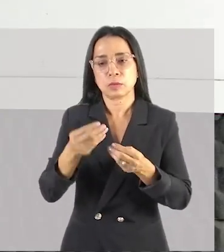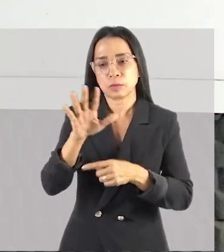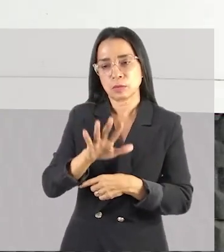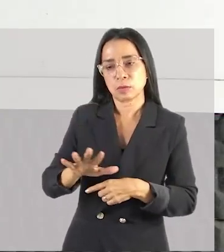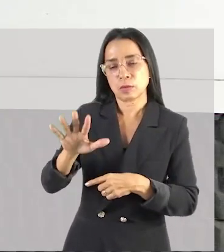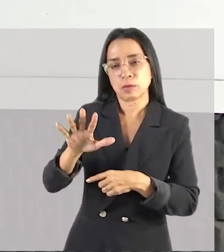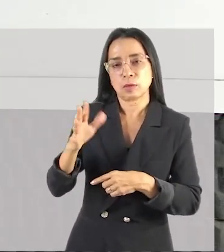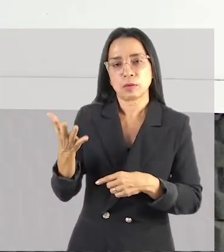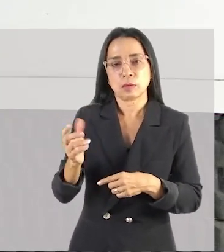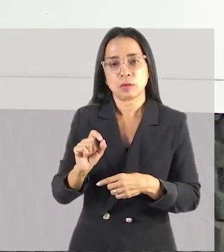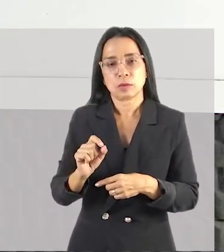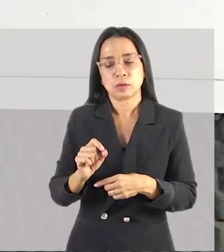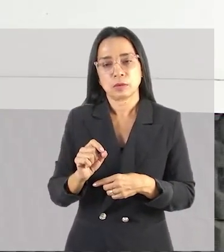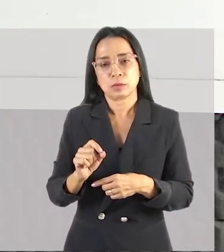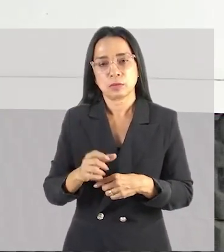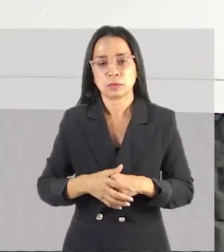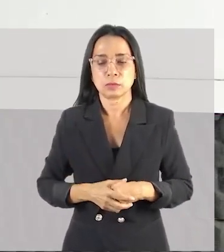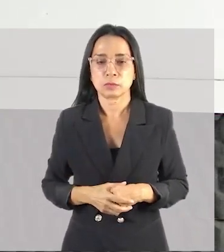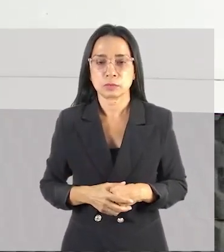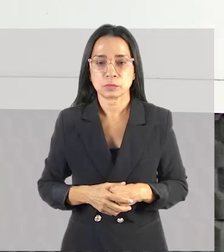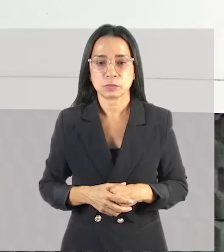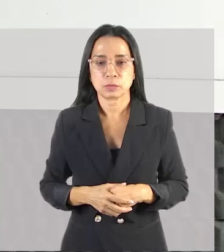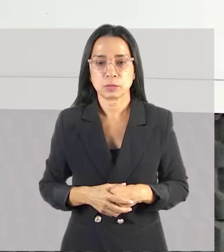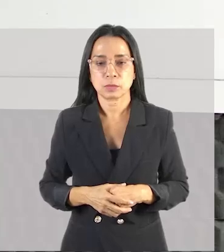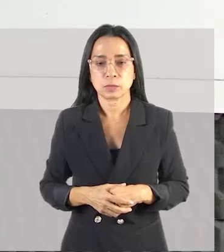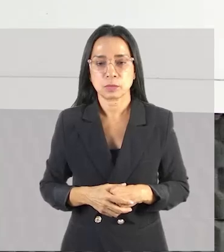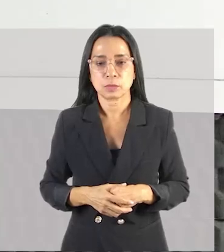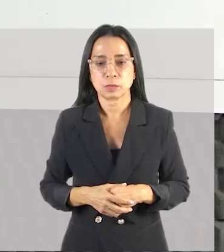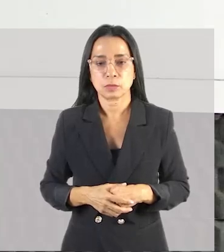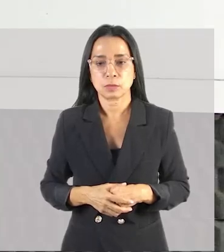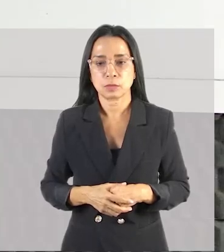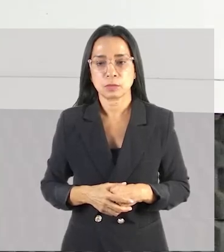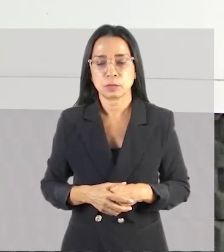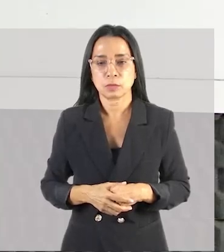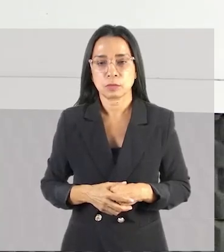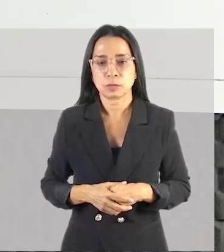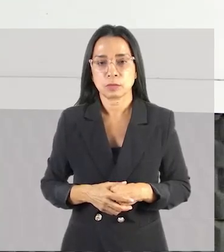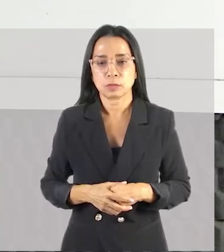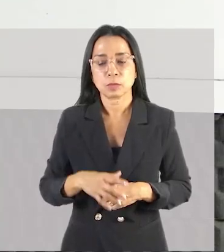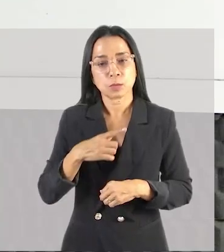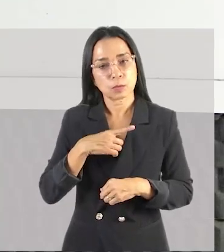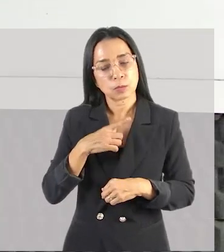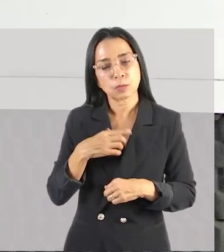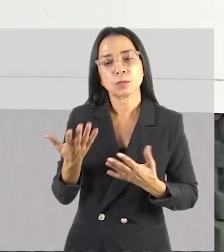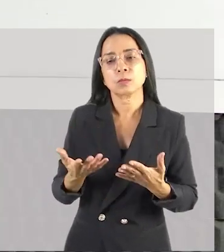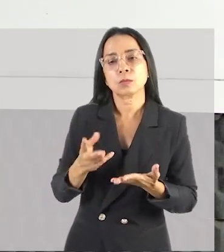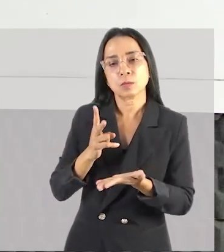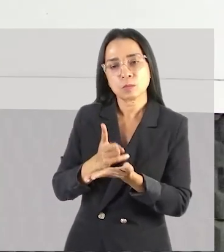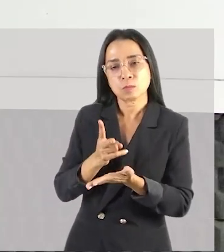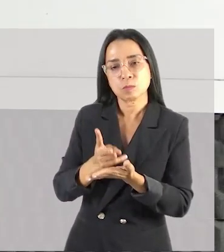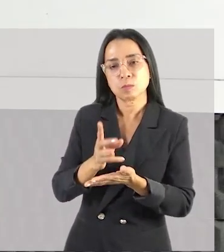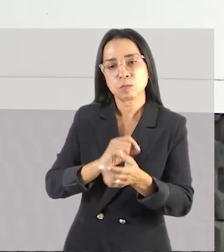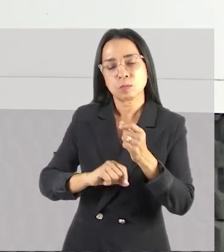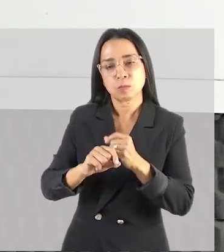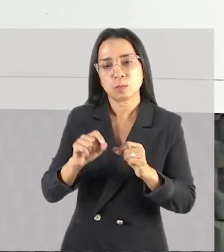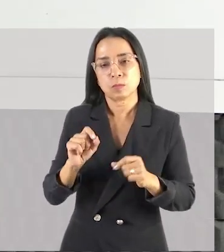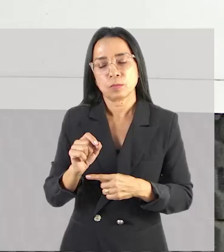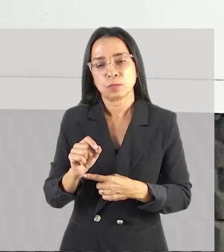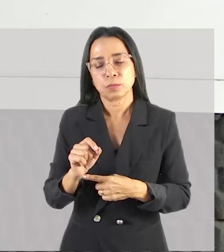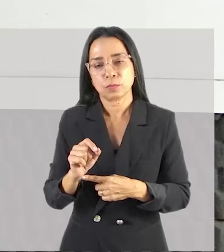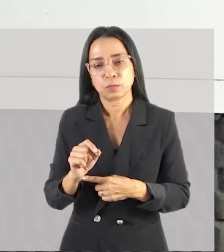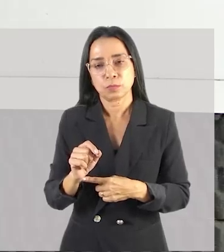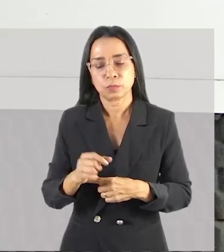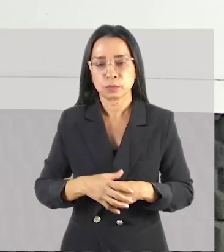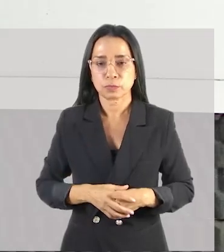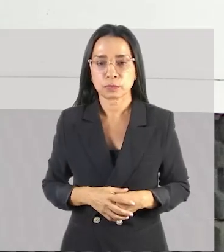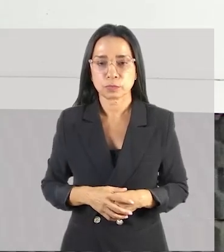área. Porque triângulo equilátero, a gente vai ver que tem outras questões envolvendo triângulo equilátero. Porque cai com muita frequência. É o triângulo que mais cai.